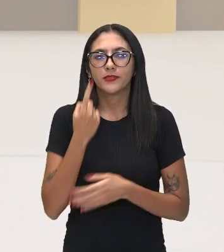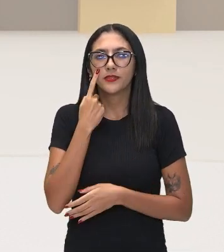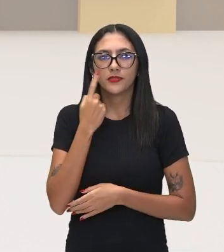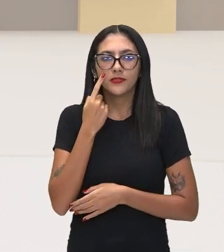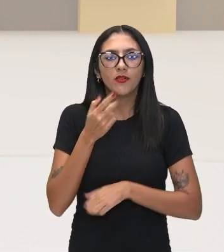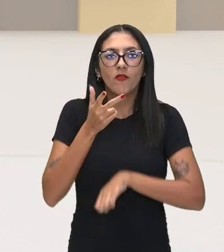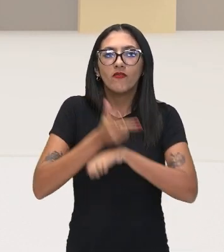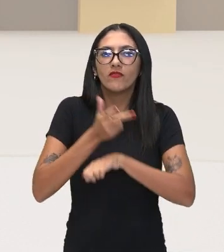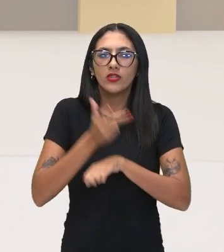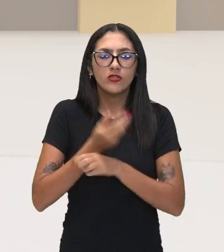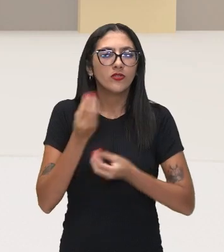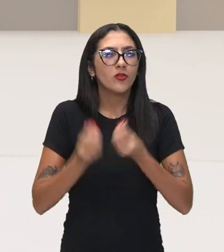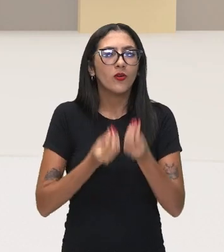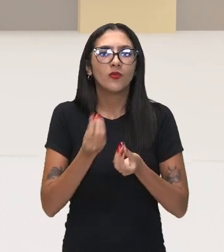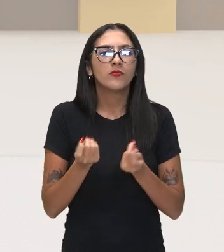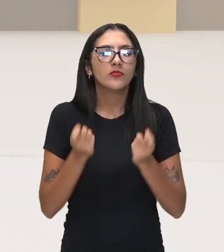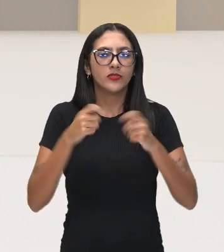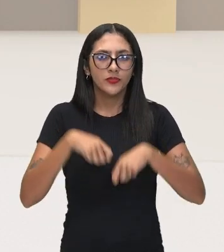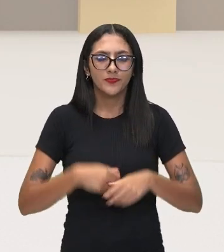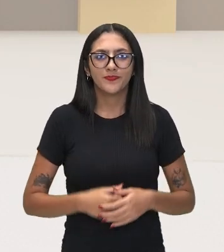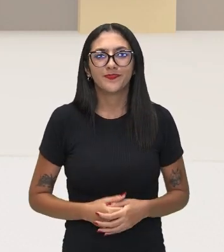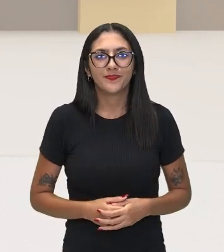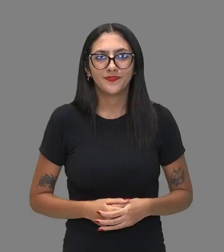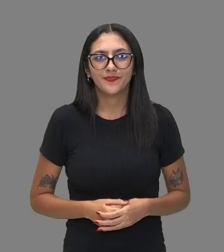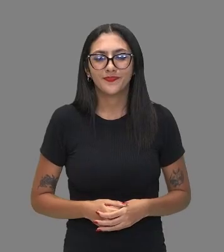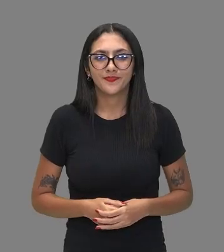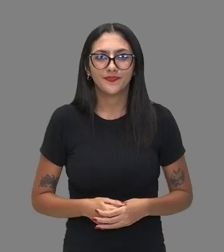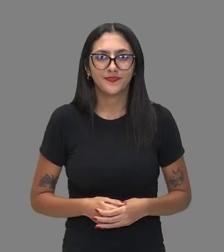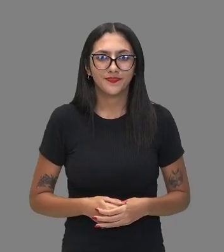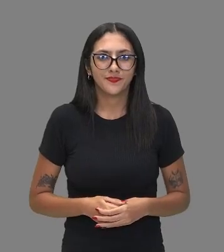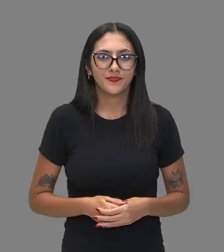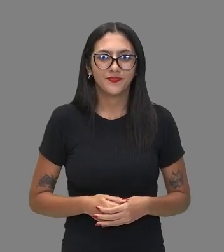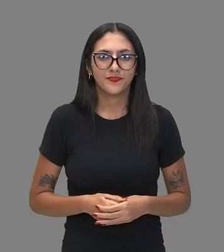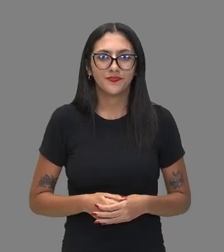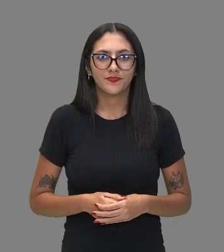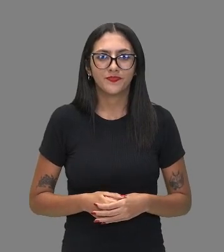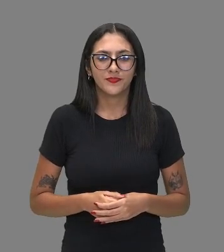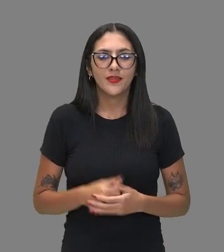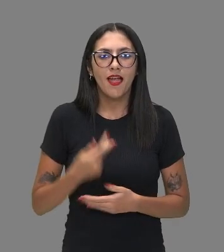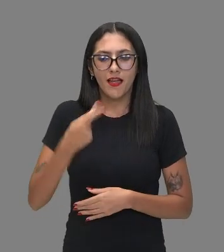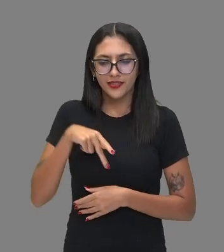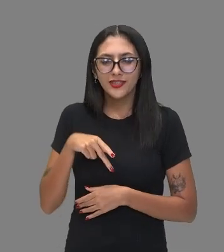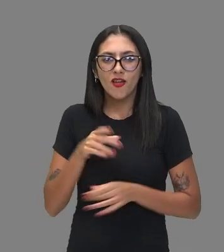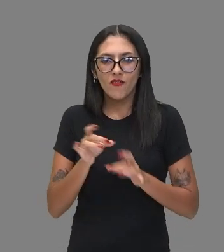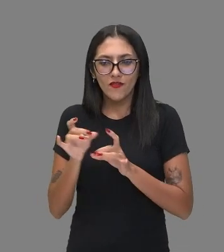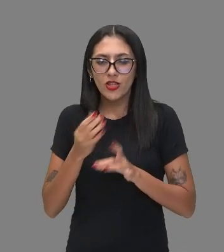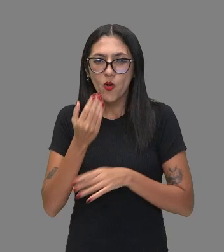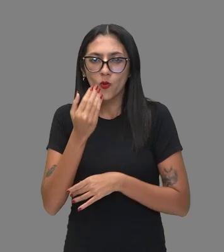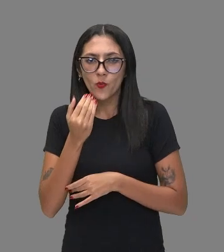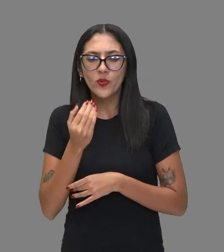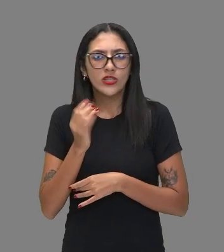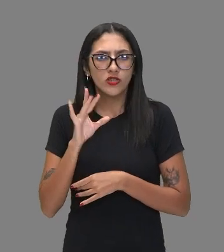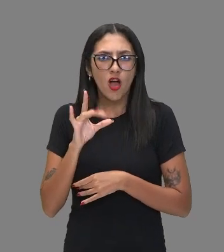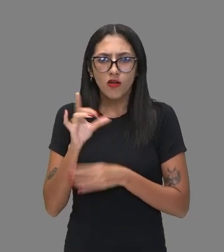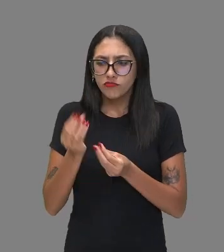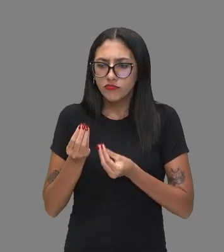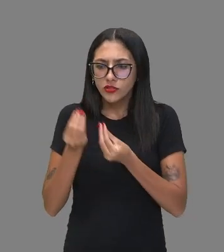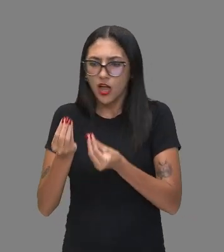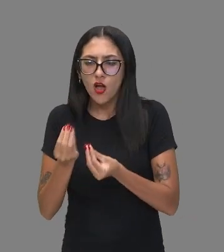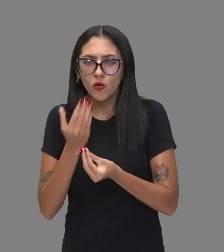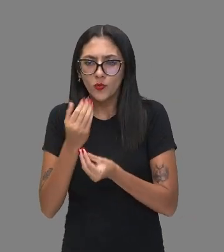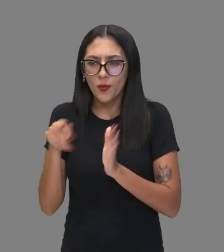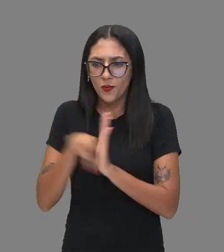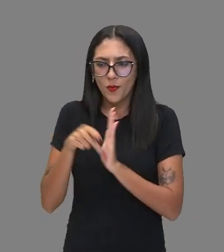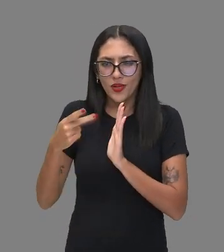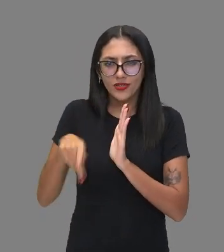essa forma de empreender socialmente. Olha só. Aqui no restaurante, a gente não só serve a comida regional,